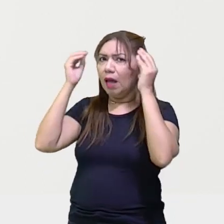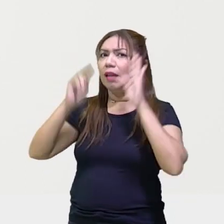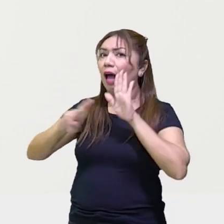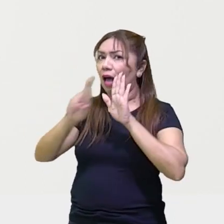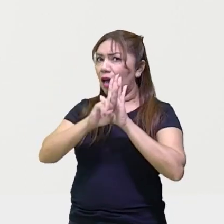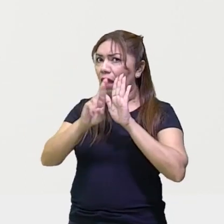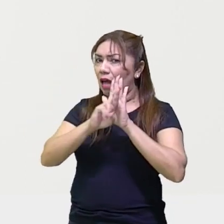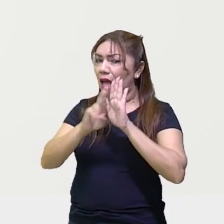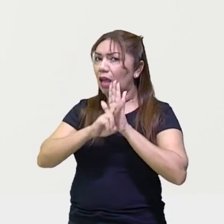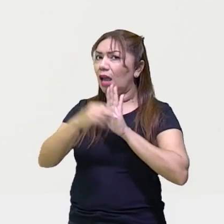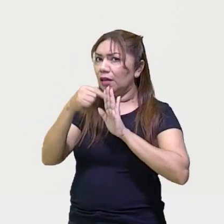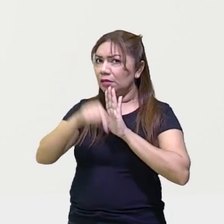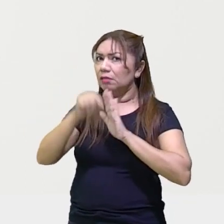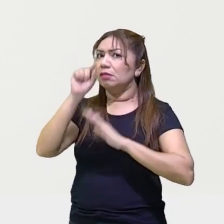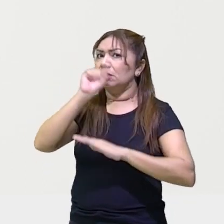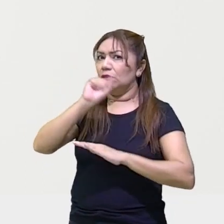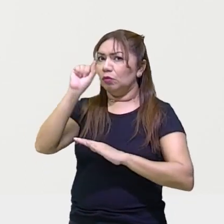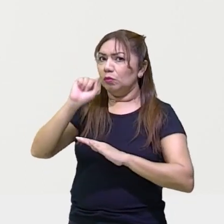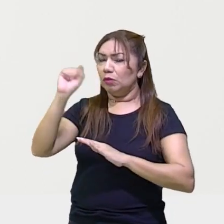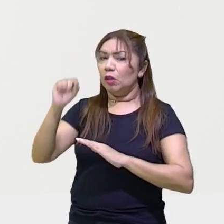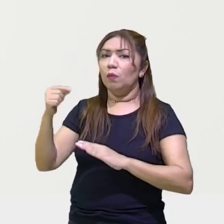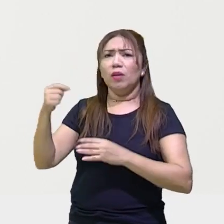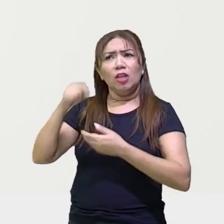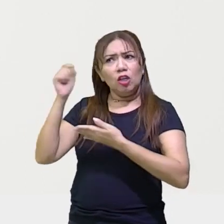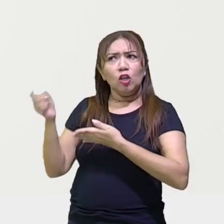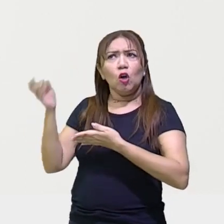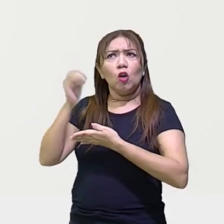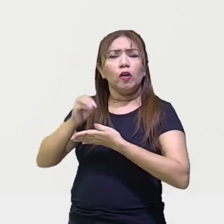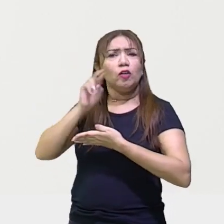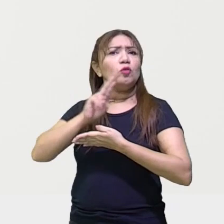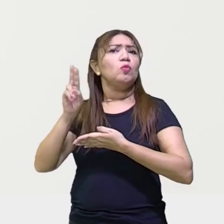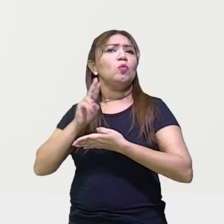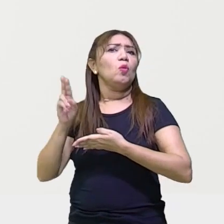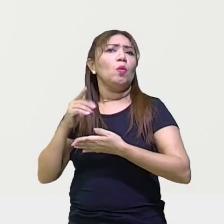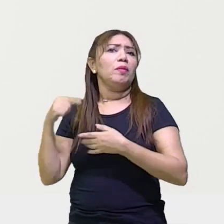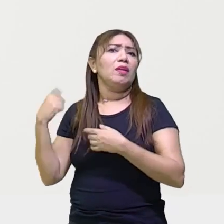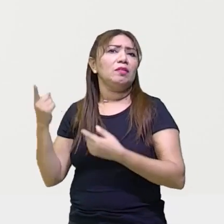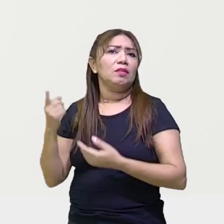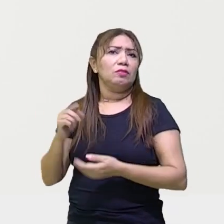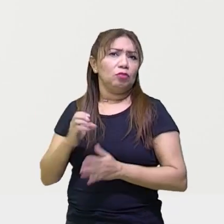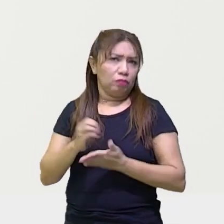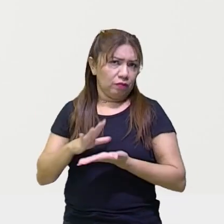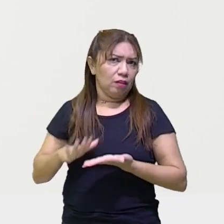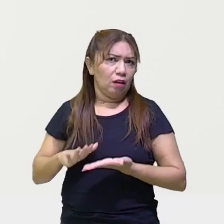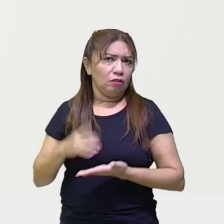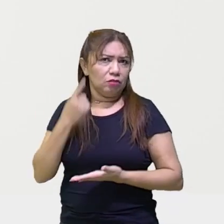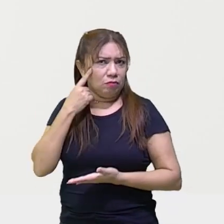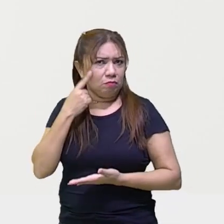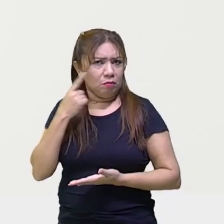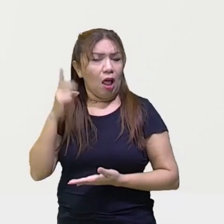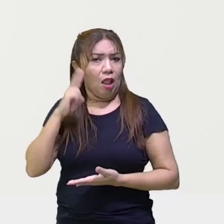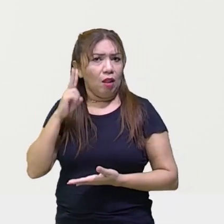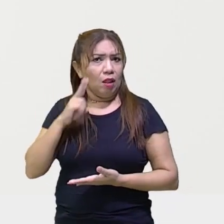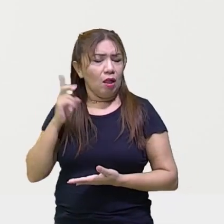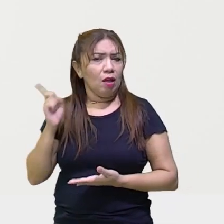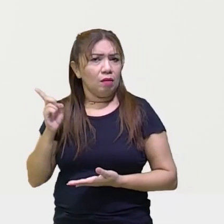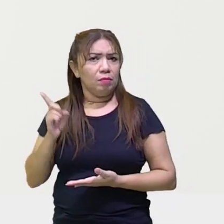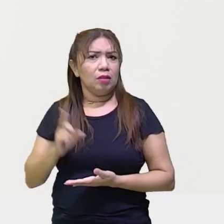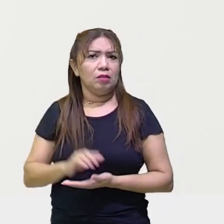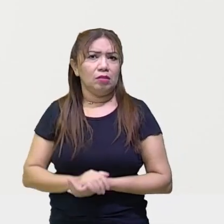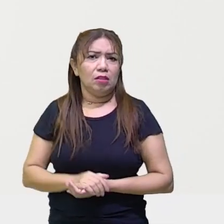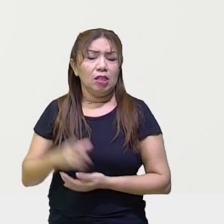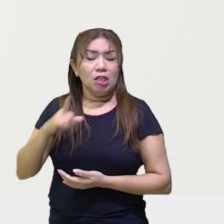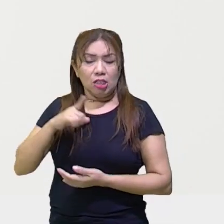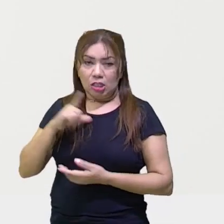que a gente aprendeu hoje e classificassem elas para a gente nessa atividade, ó. Só quero que vocês lembrem que a gente conta